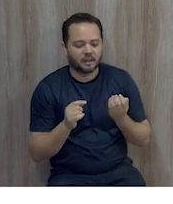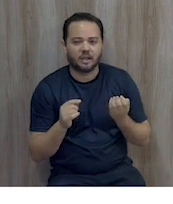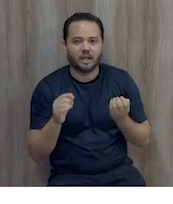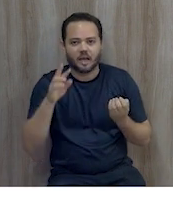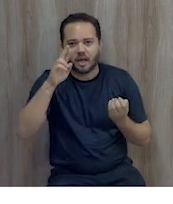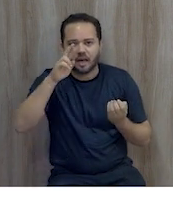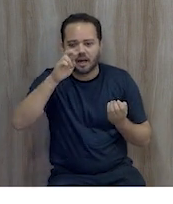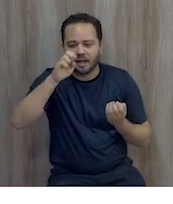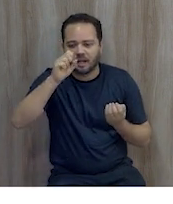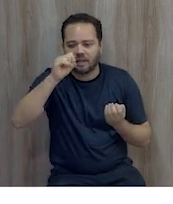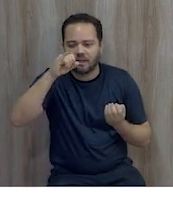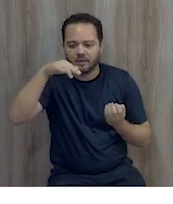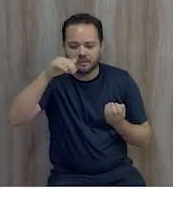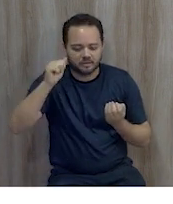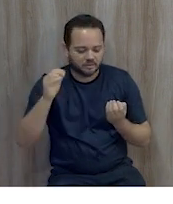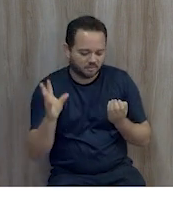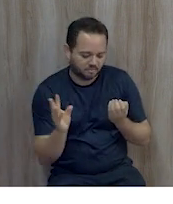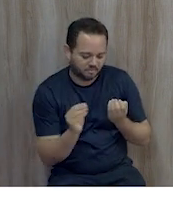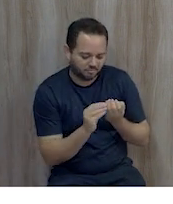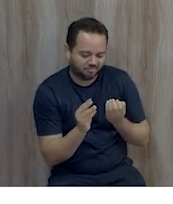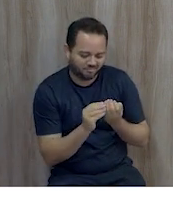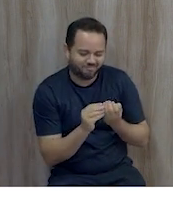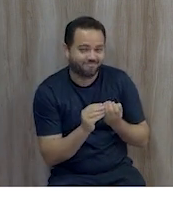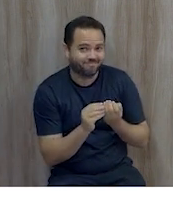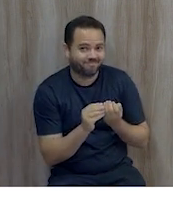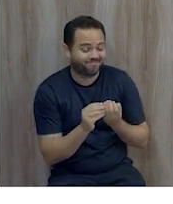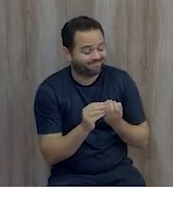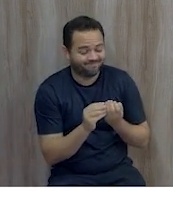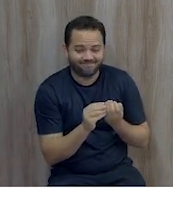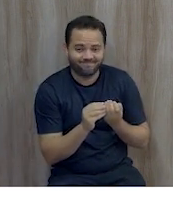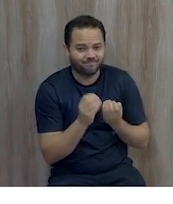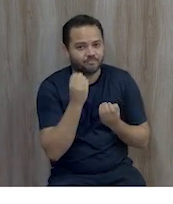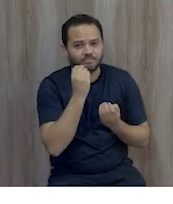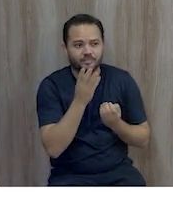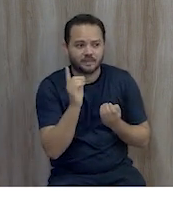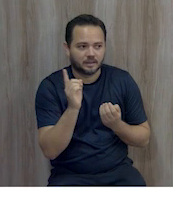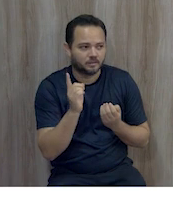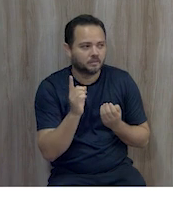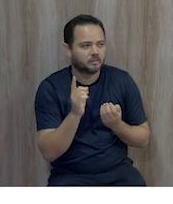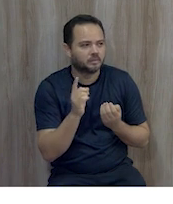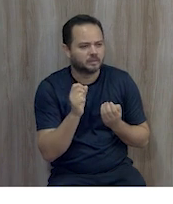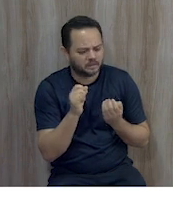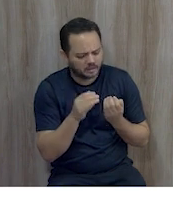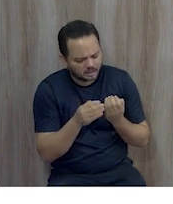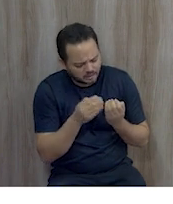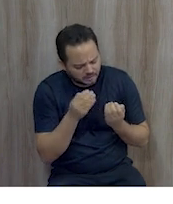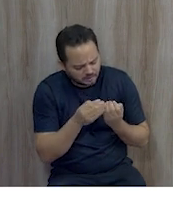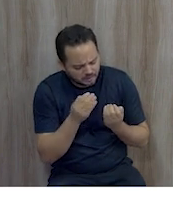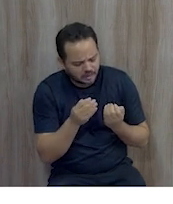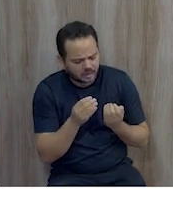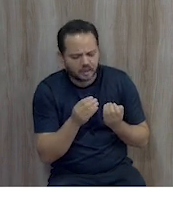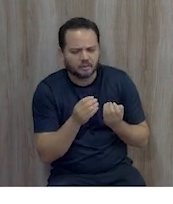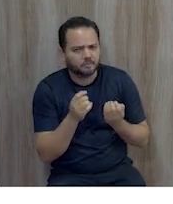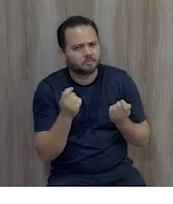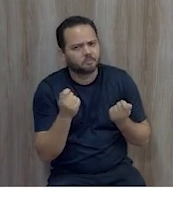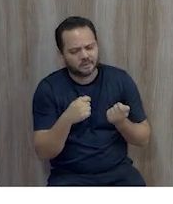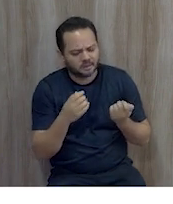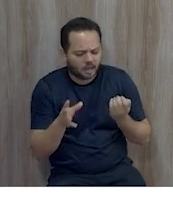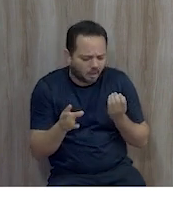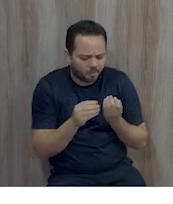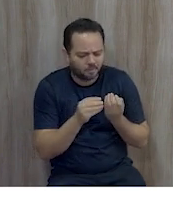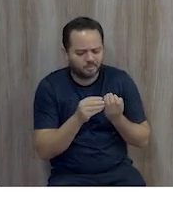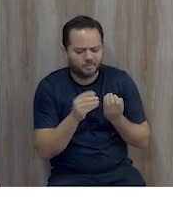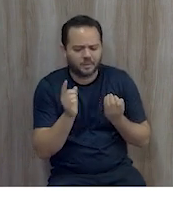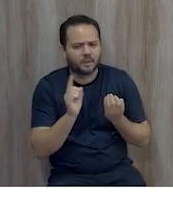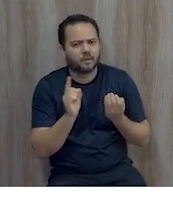raiz? Idealmente não. Então, se é uma lesão rasa, a gente não precisa restaurar, a gente